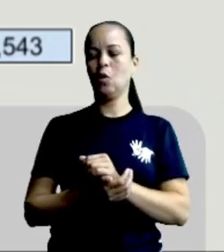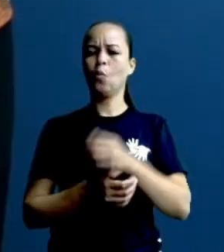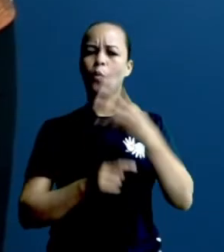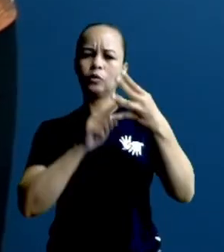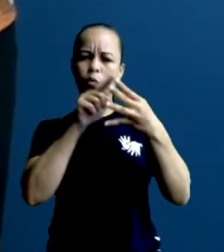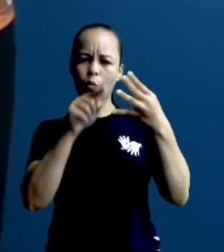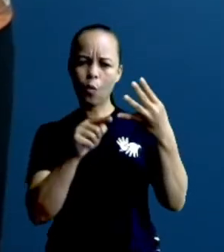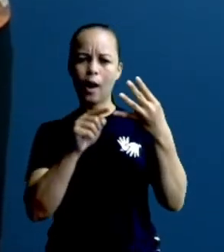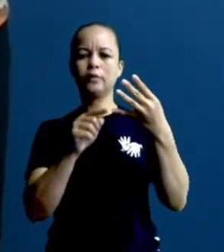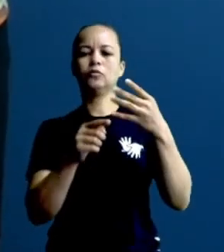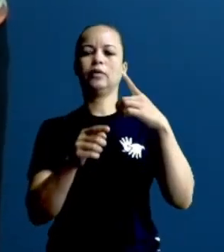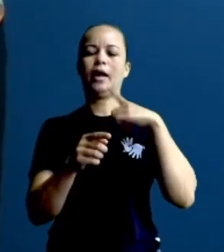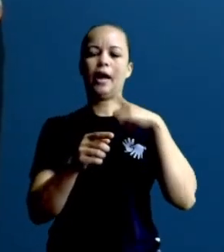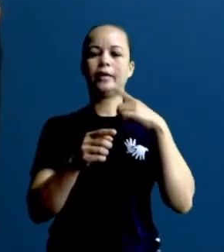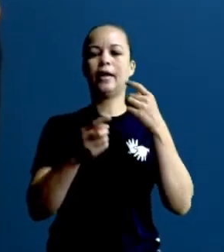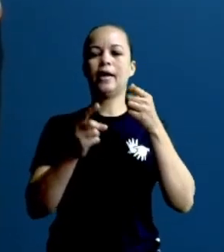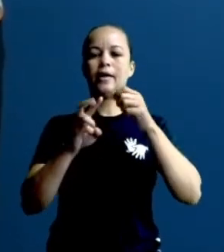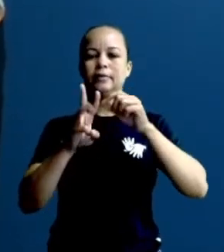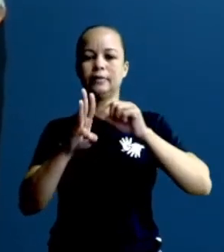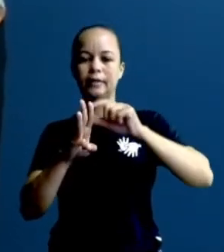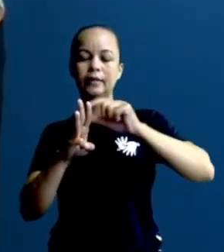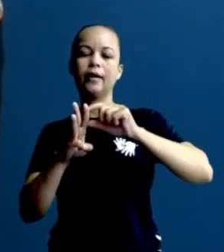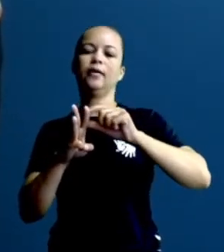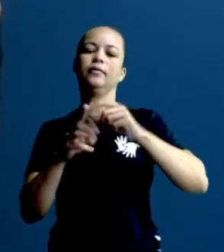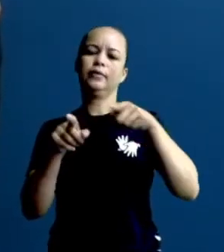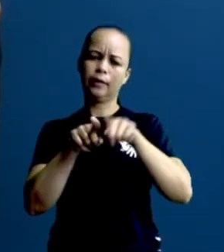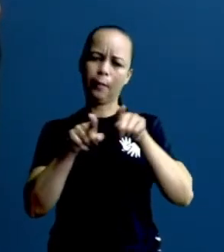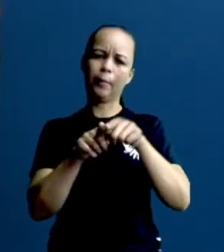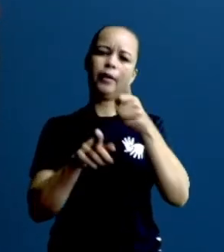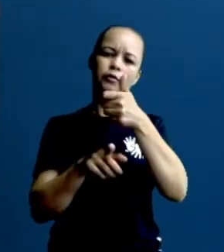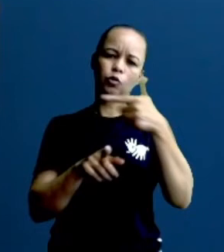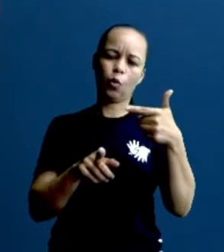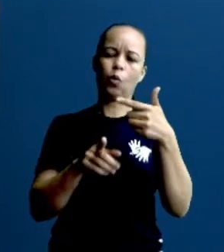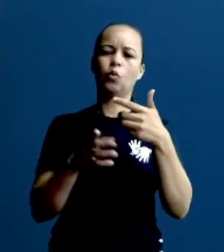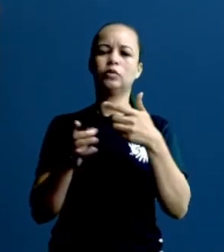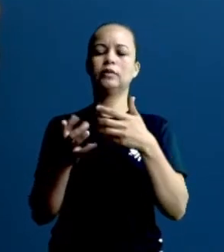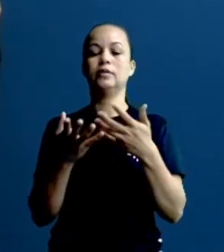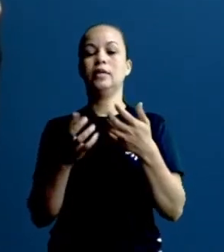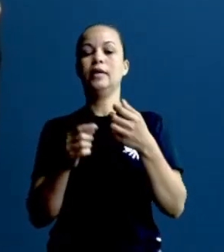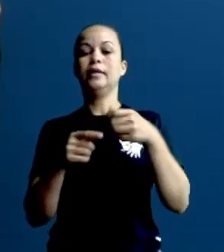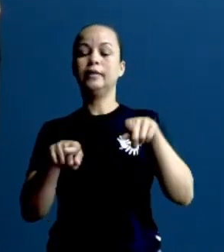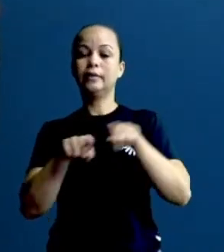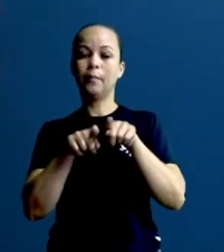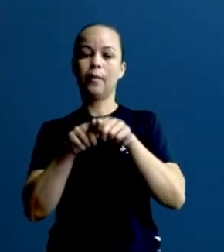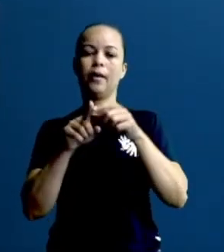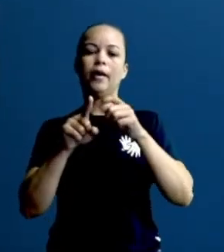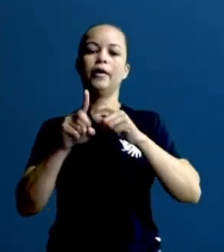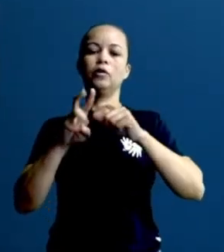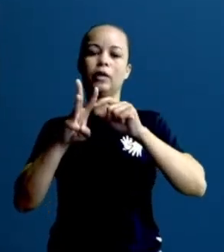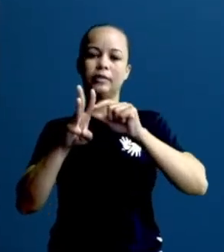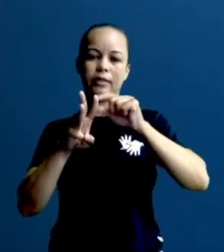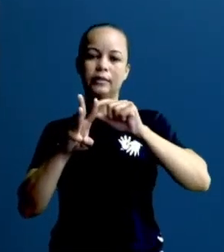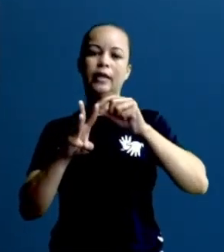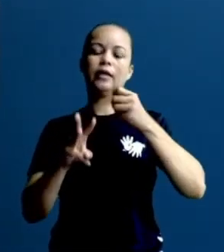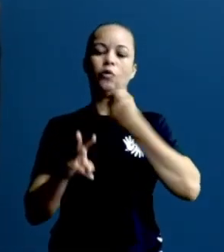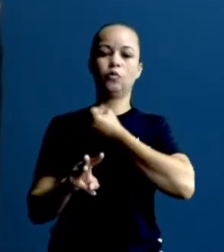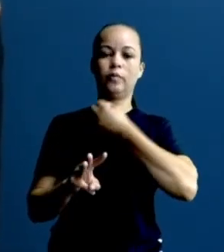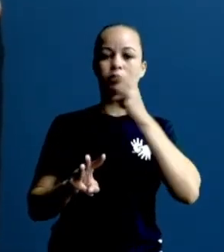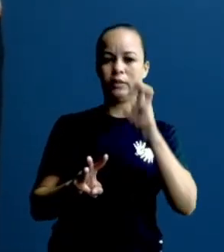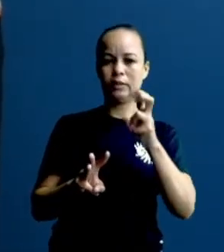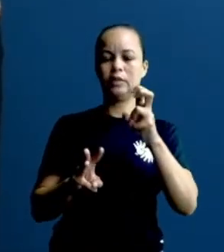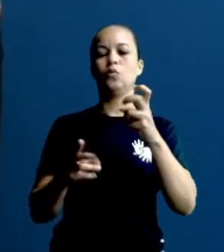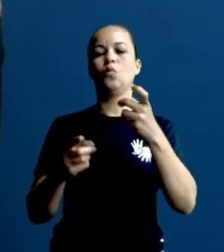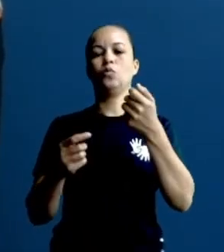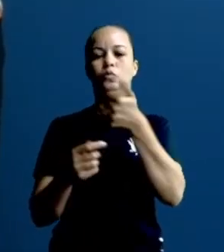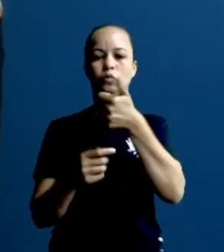números. E quando o 5 está na centena, eu também formo 12 números. 12 mais 12, 24, mais 12, 36.